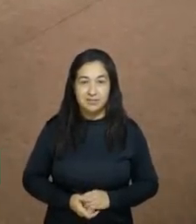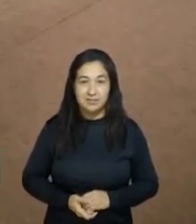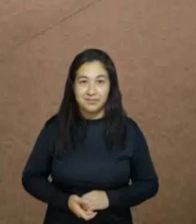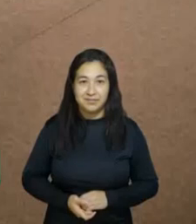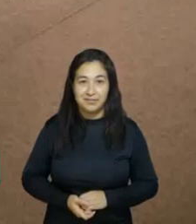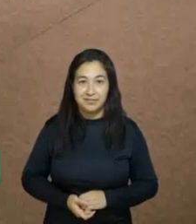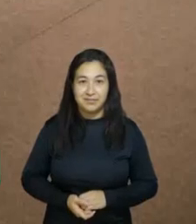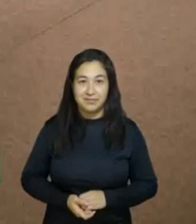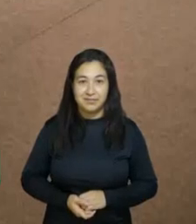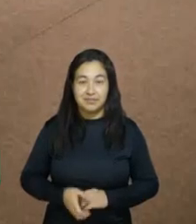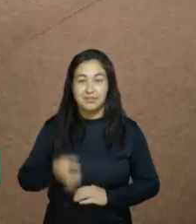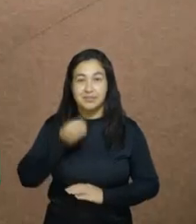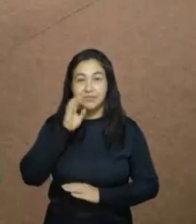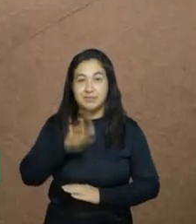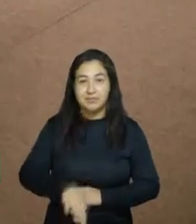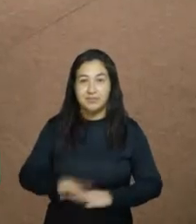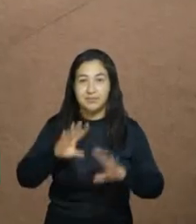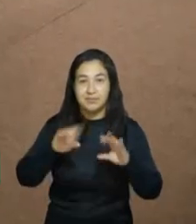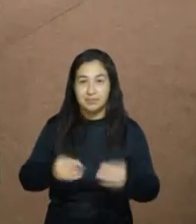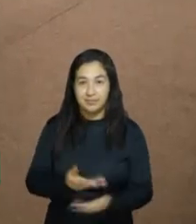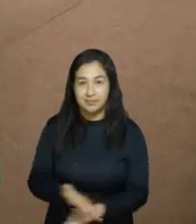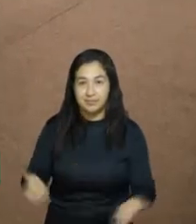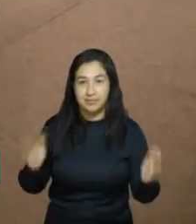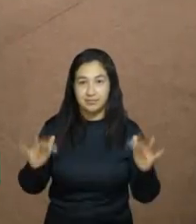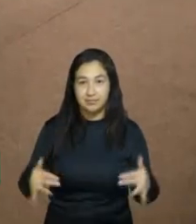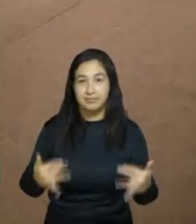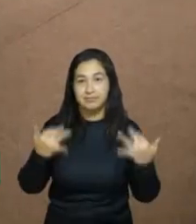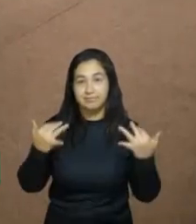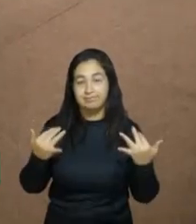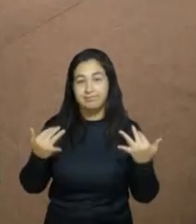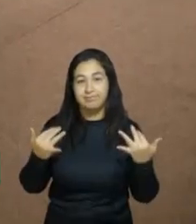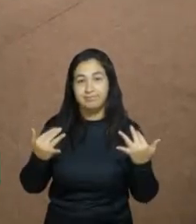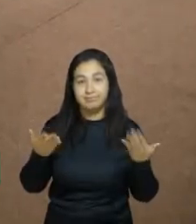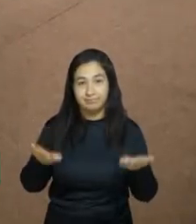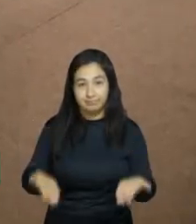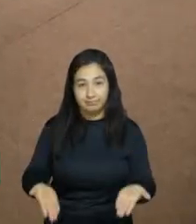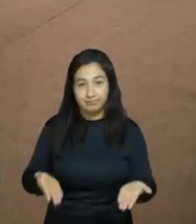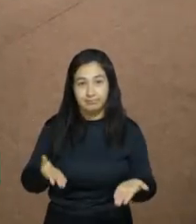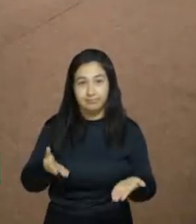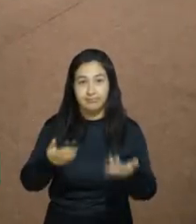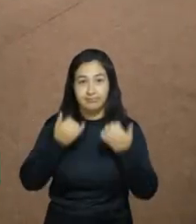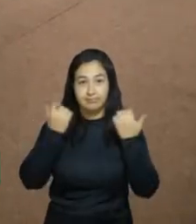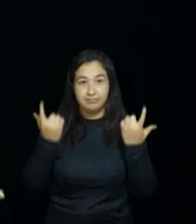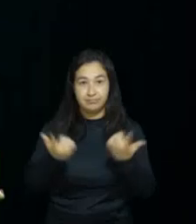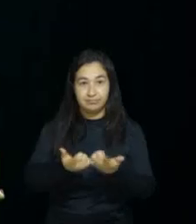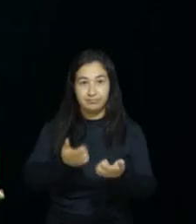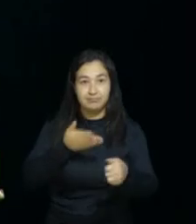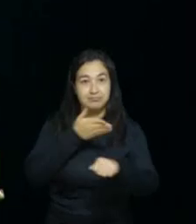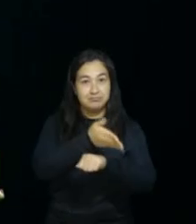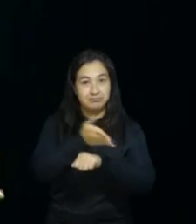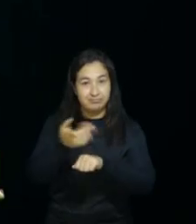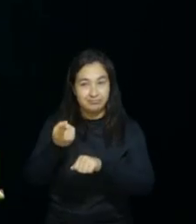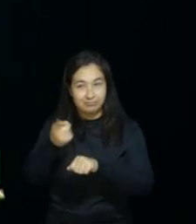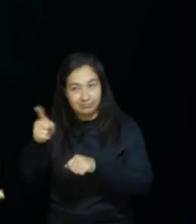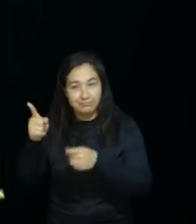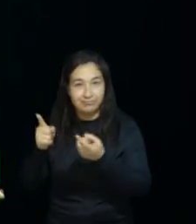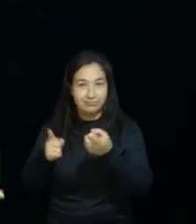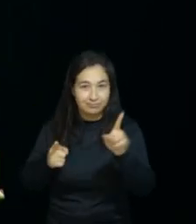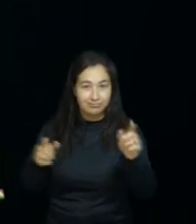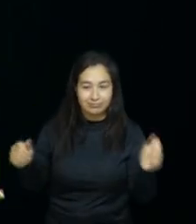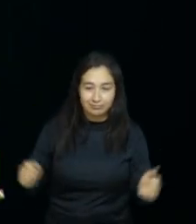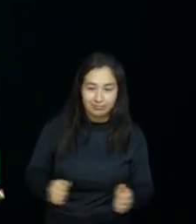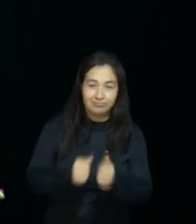Uma boa tarde a todos e todas que nos acompanham aqui na Lesc Itinerante. Também aos meus colegas